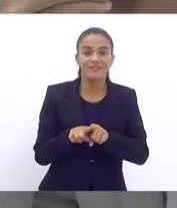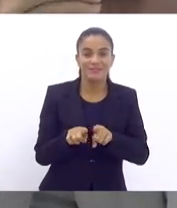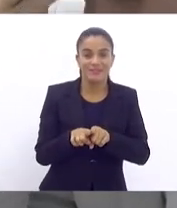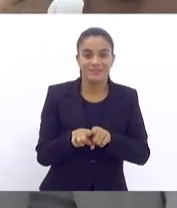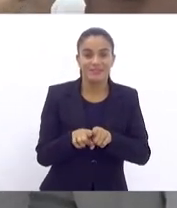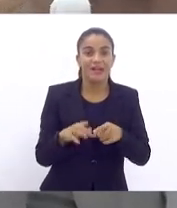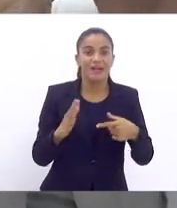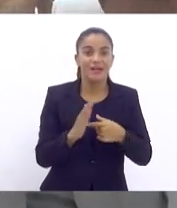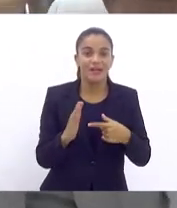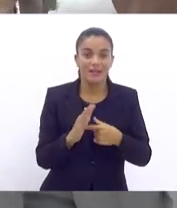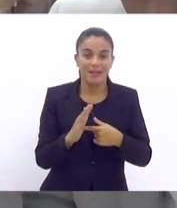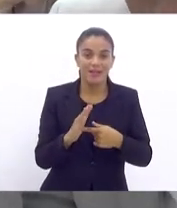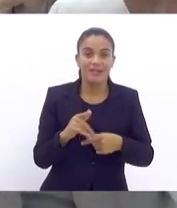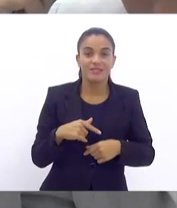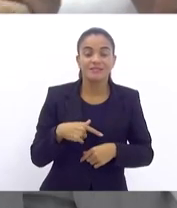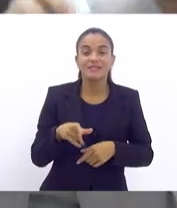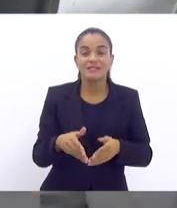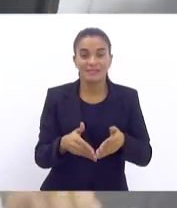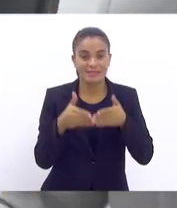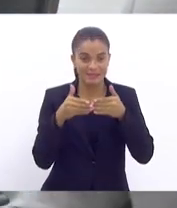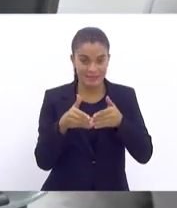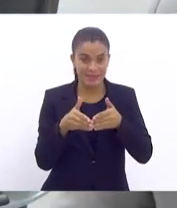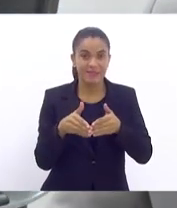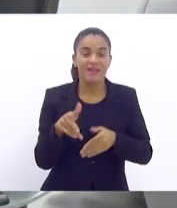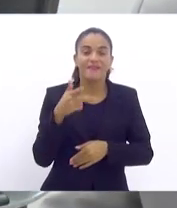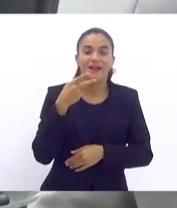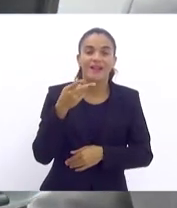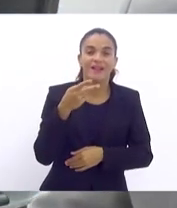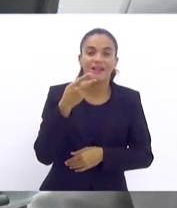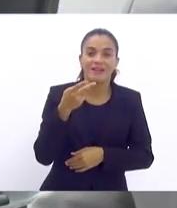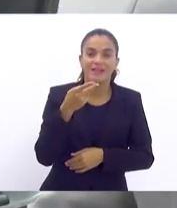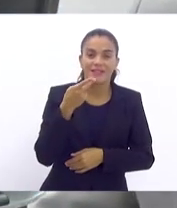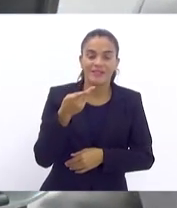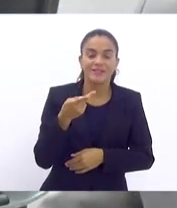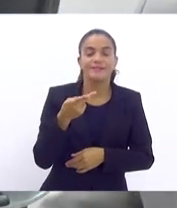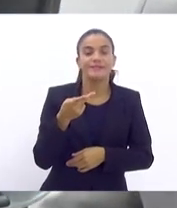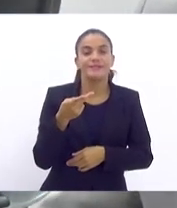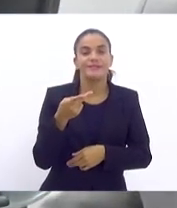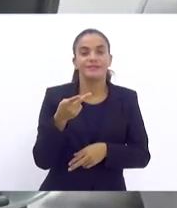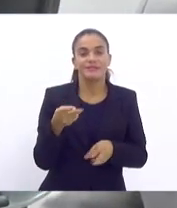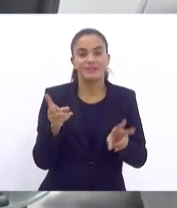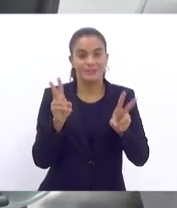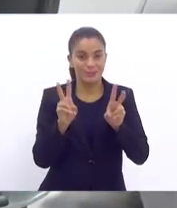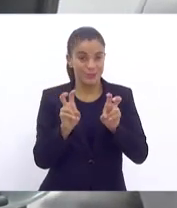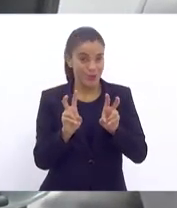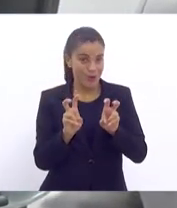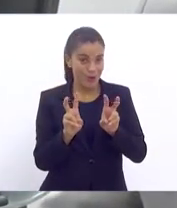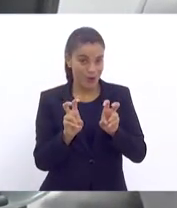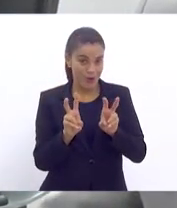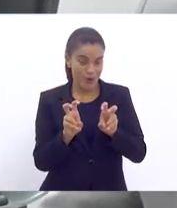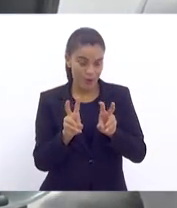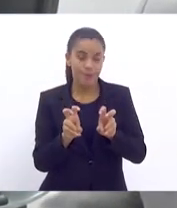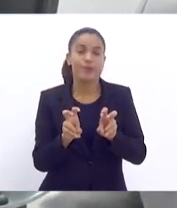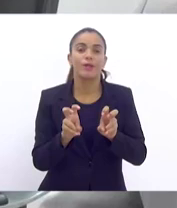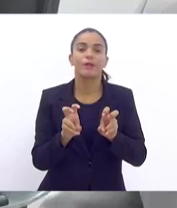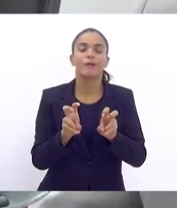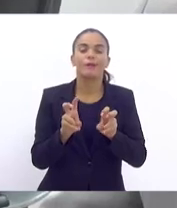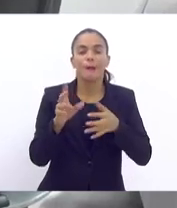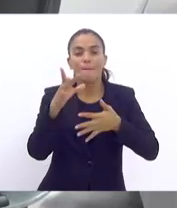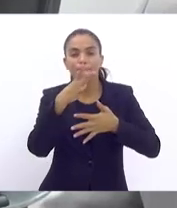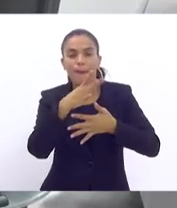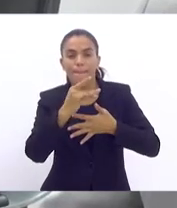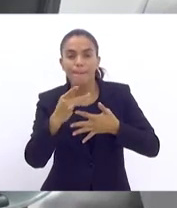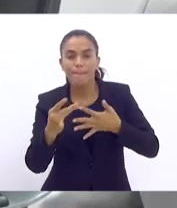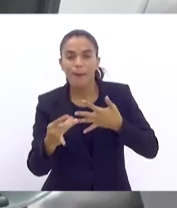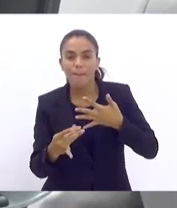de isenção ele tá sendo tá entrando adentrando com pormenores